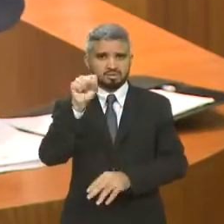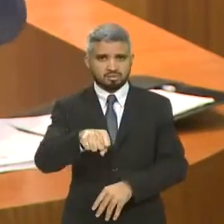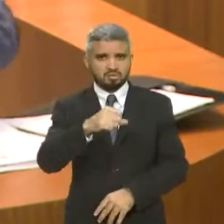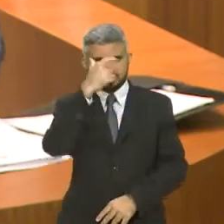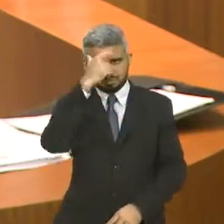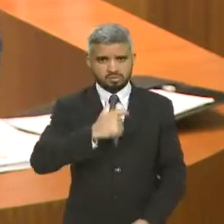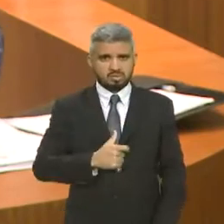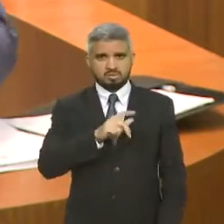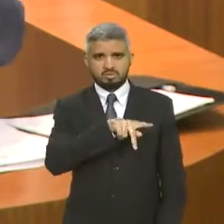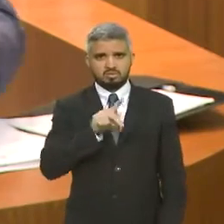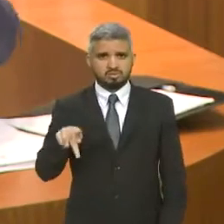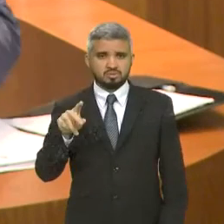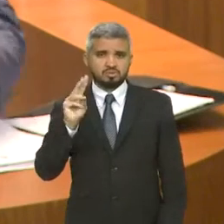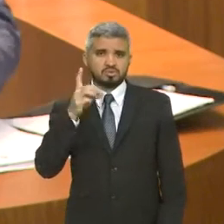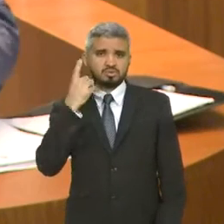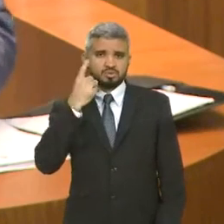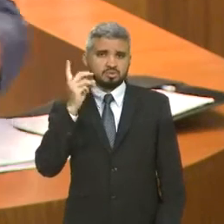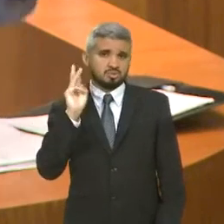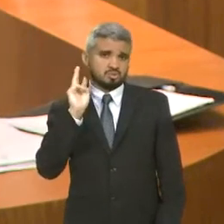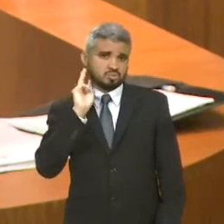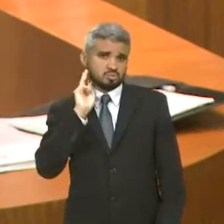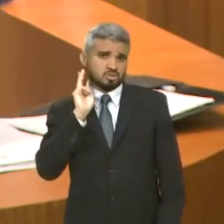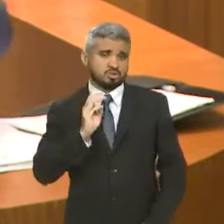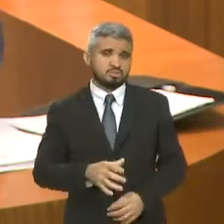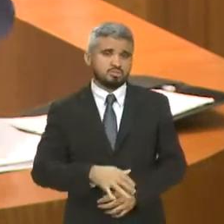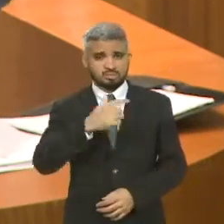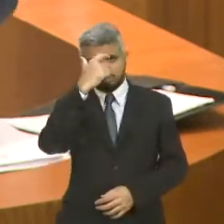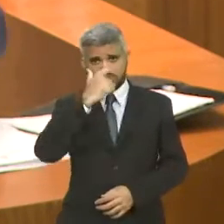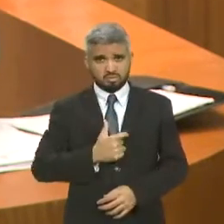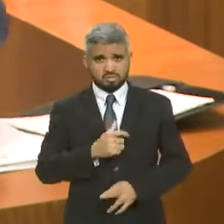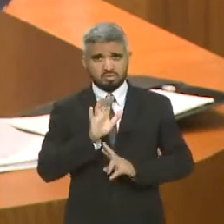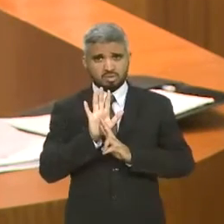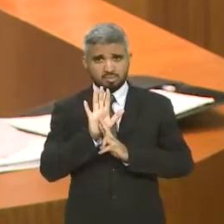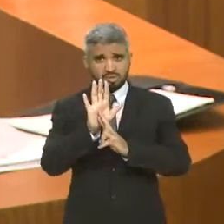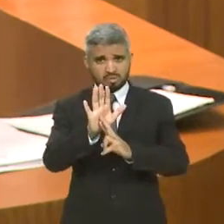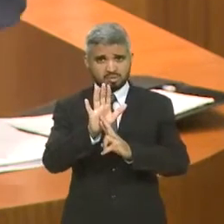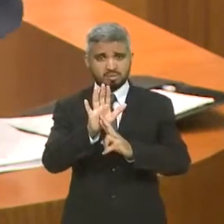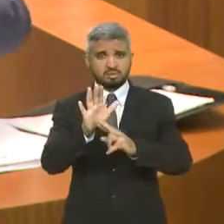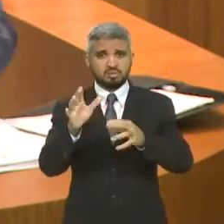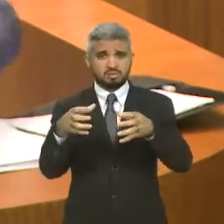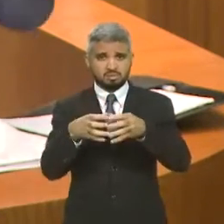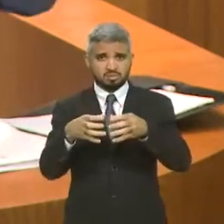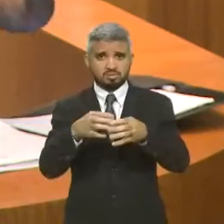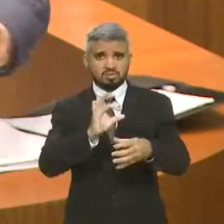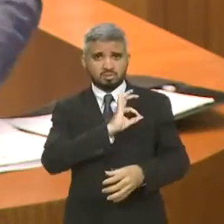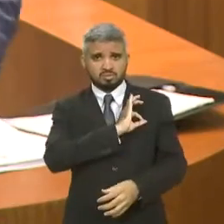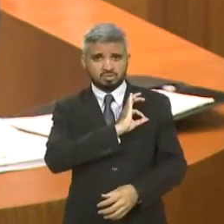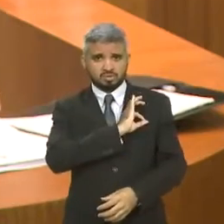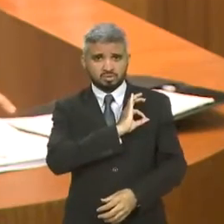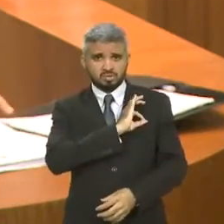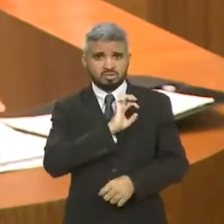e deputado Wellington do curso é verdadeiramente um representante da Polícia Militar e da Polícia Civil no Estado do Maranhão.